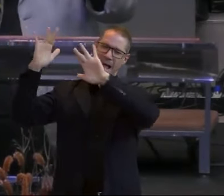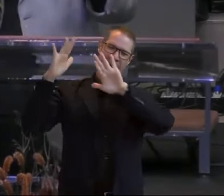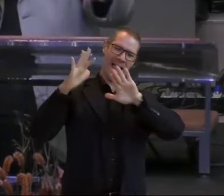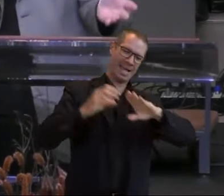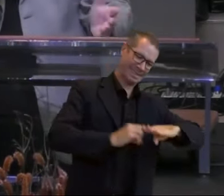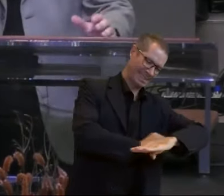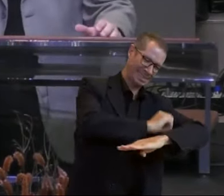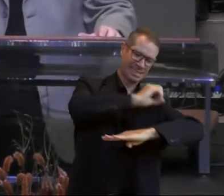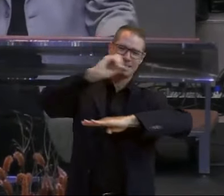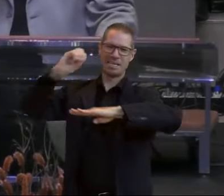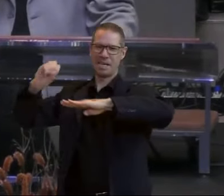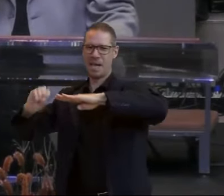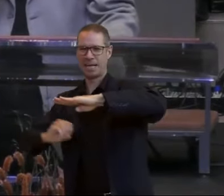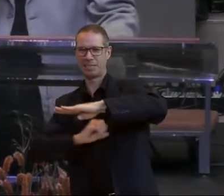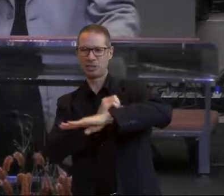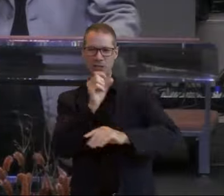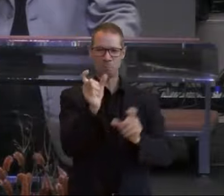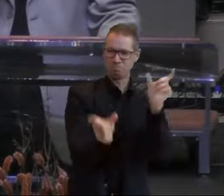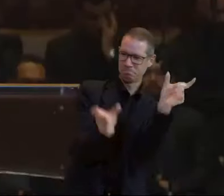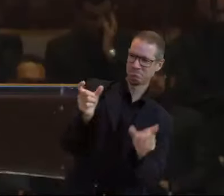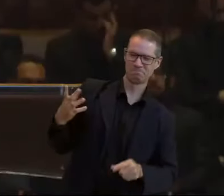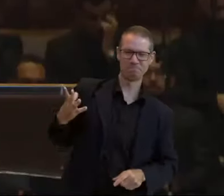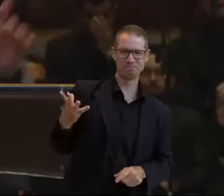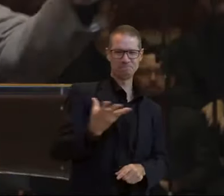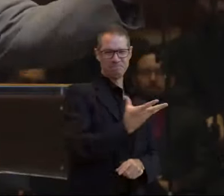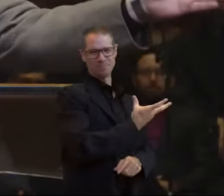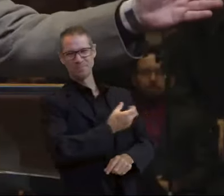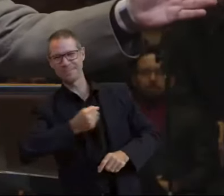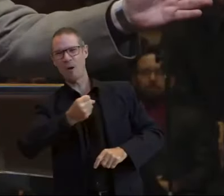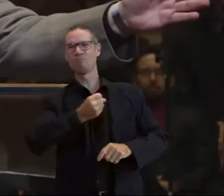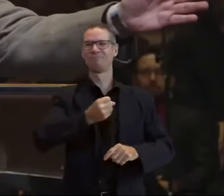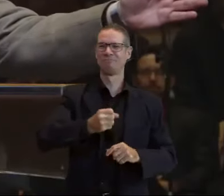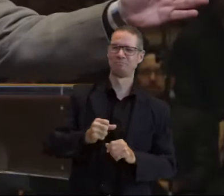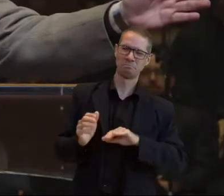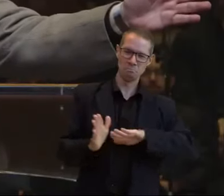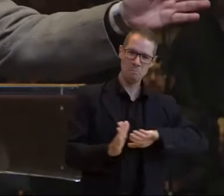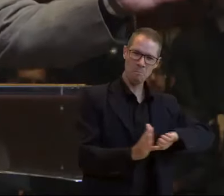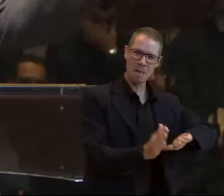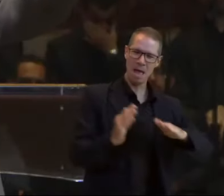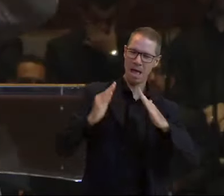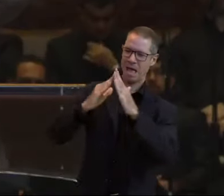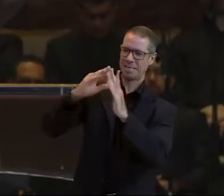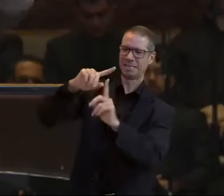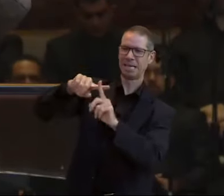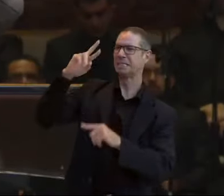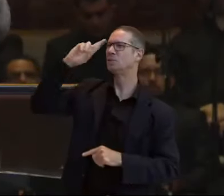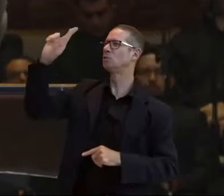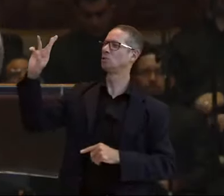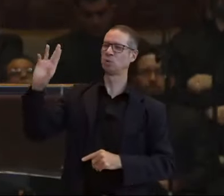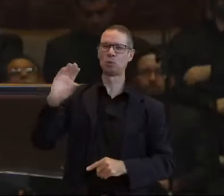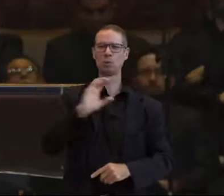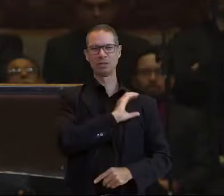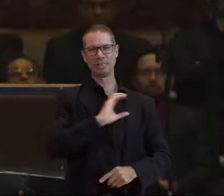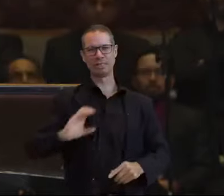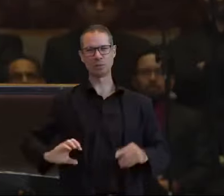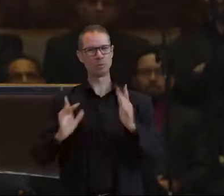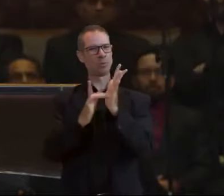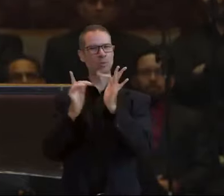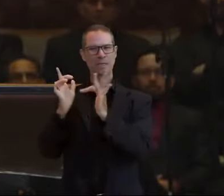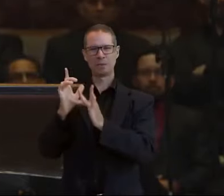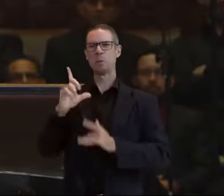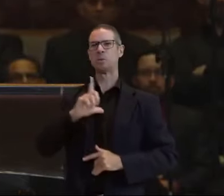dia os que iam sendo salvos. Essa igreja do Senhor Jesus, universal e local, tem história.